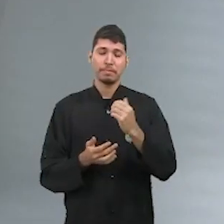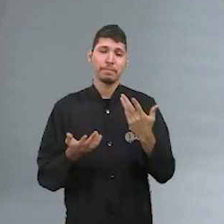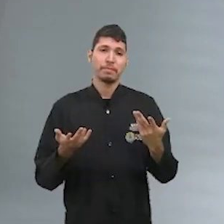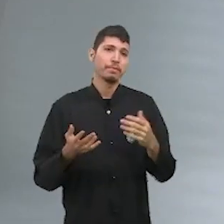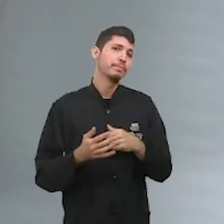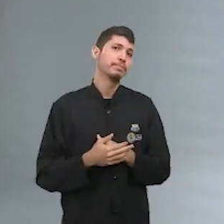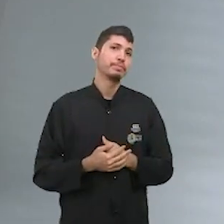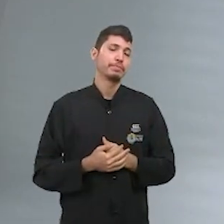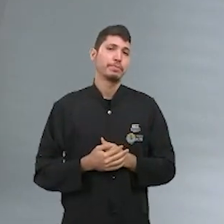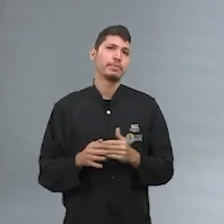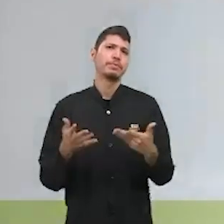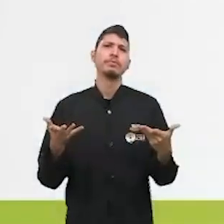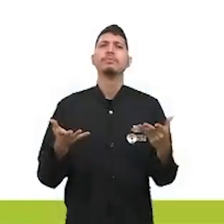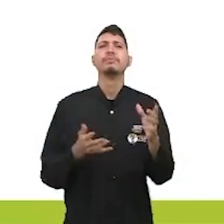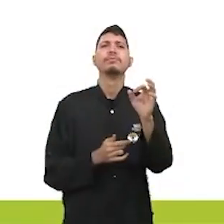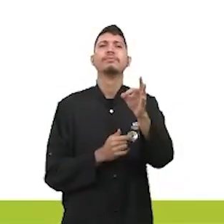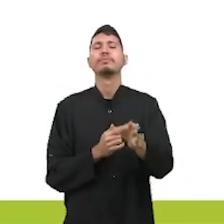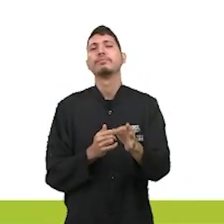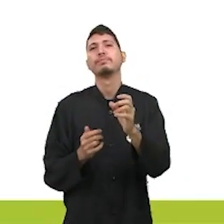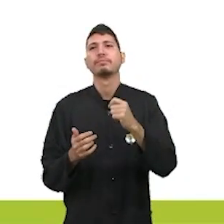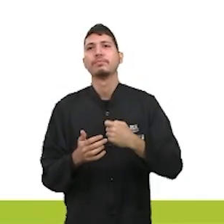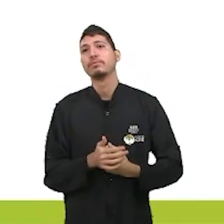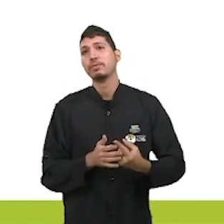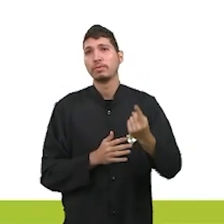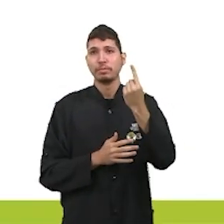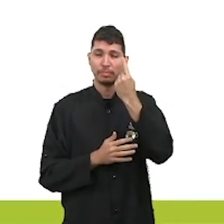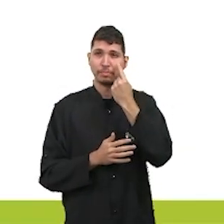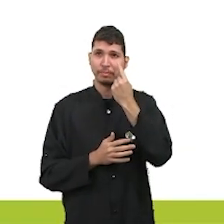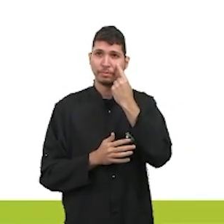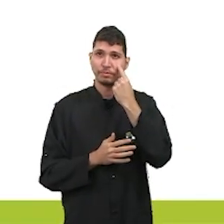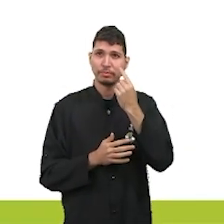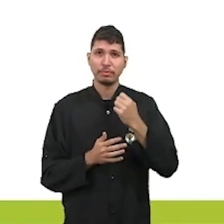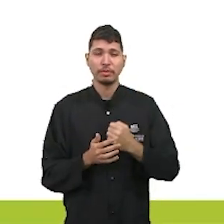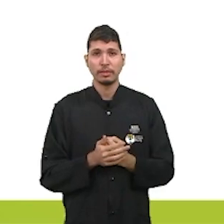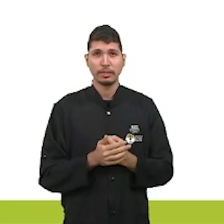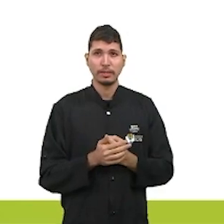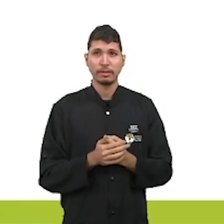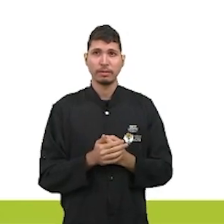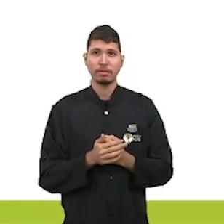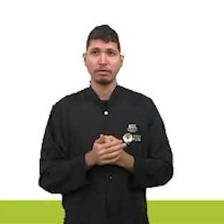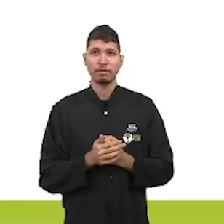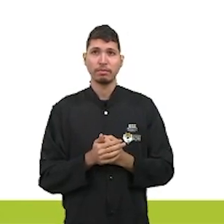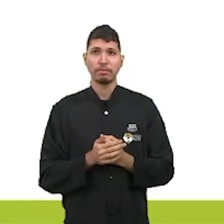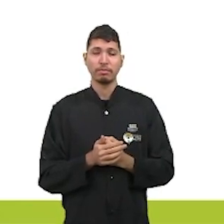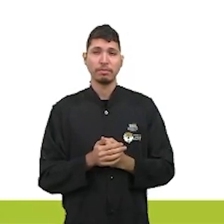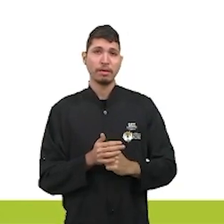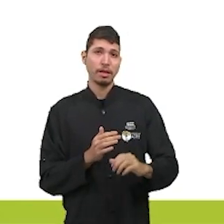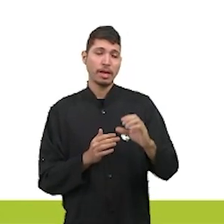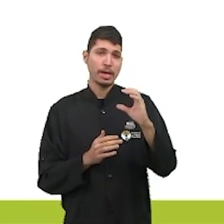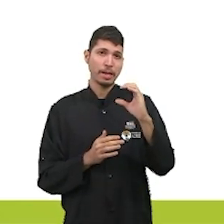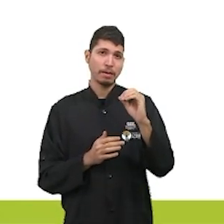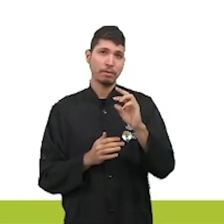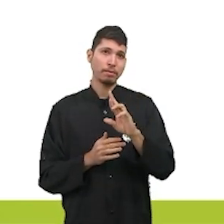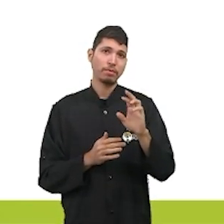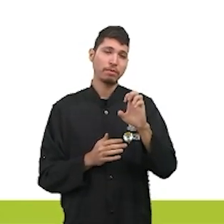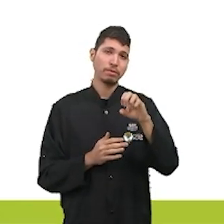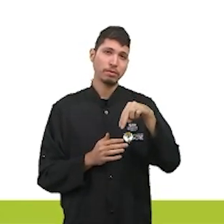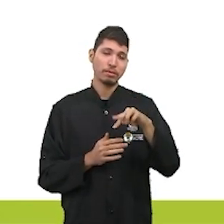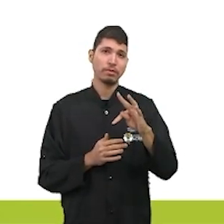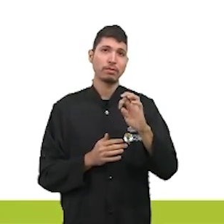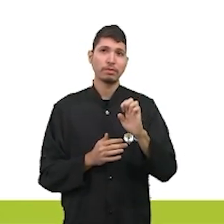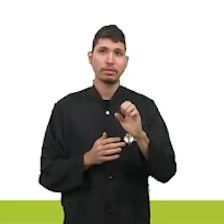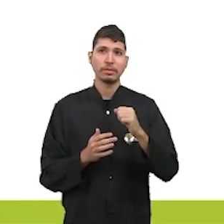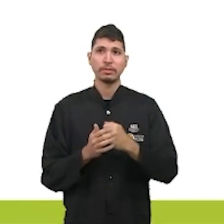vamos ver a seguinte situação. A nossa corrente, ela é o quê? Ela é a carga dividido